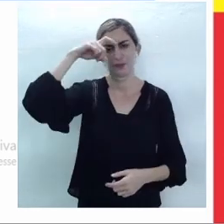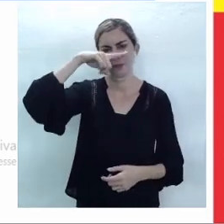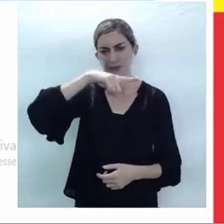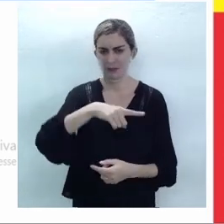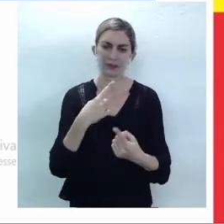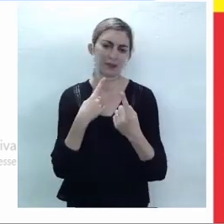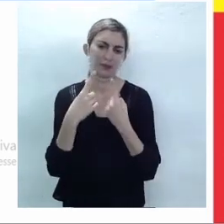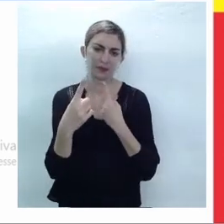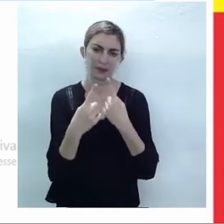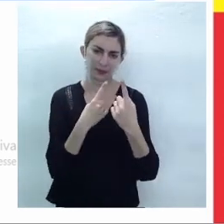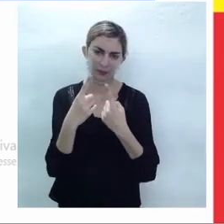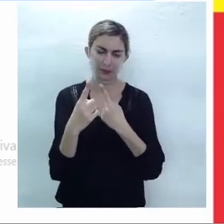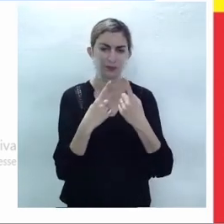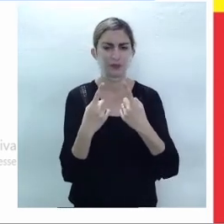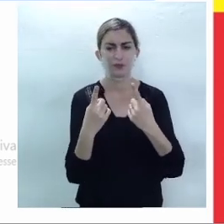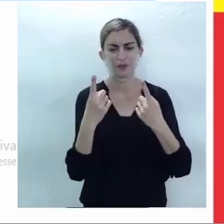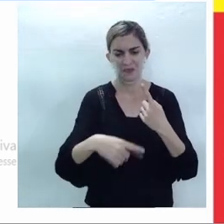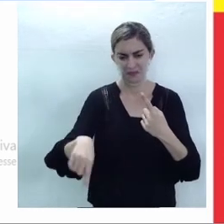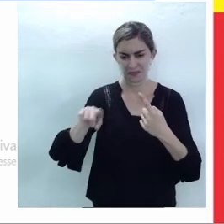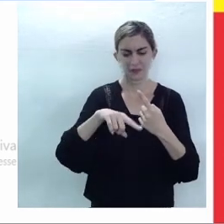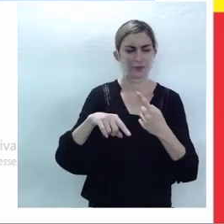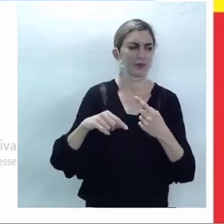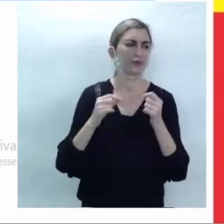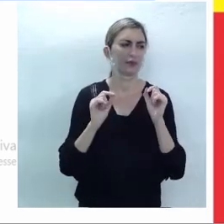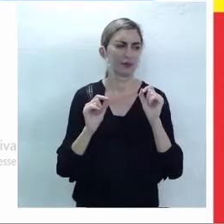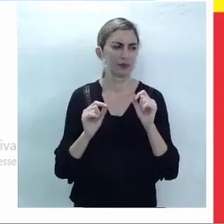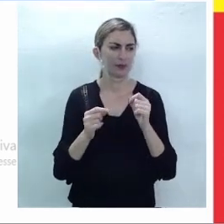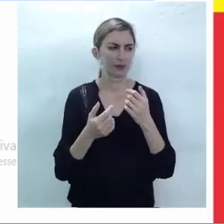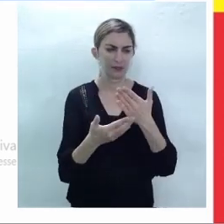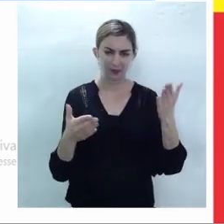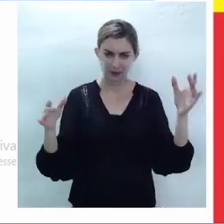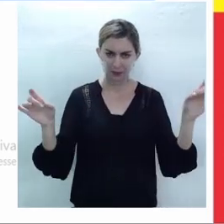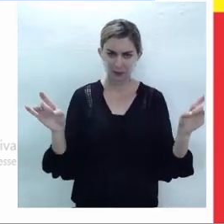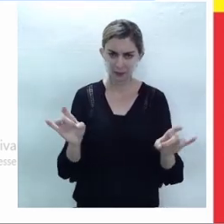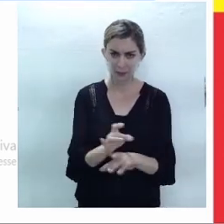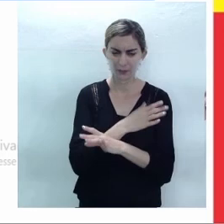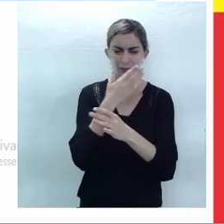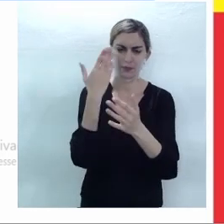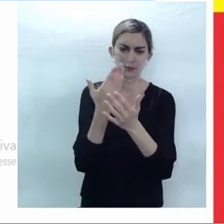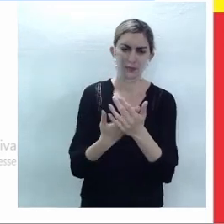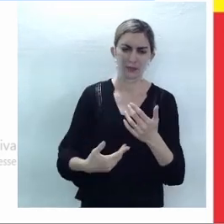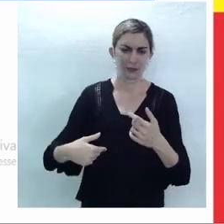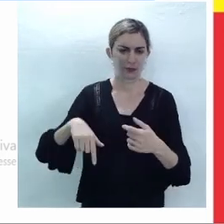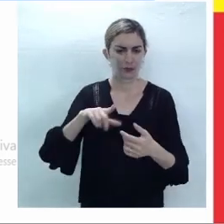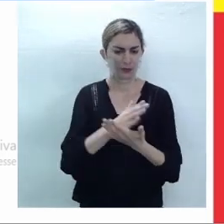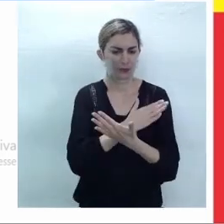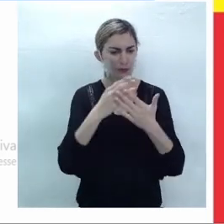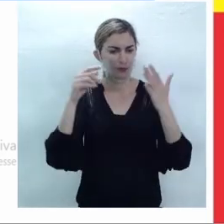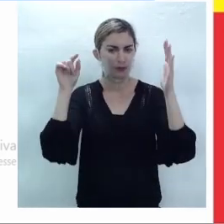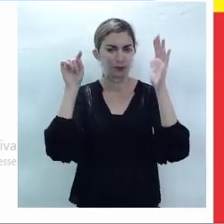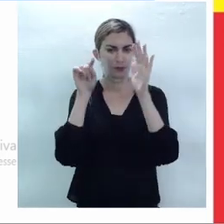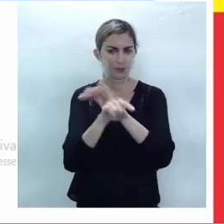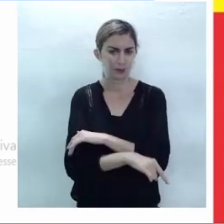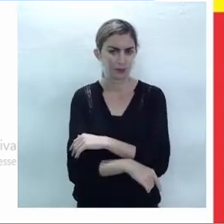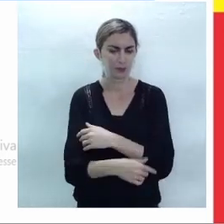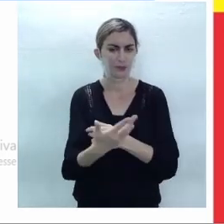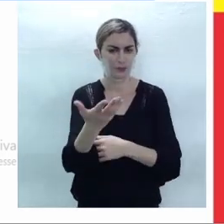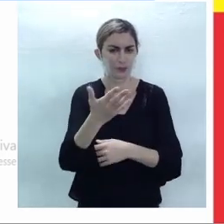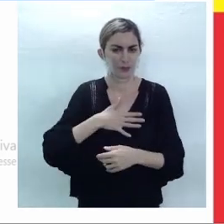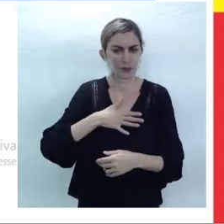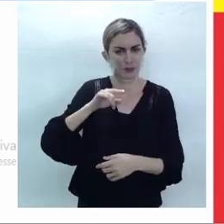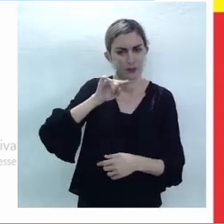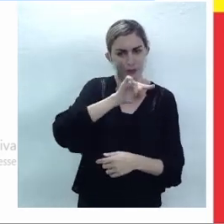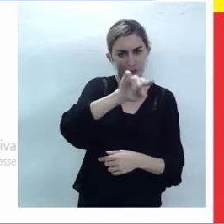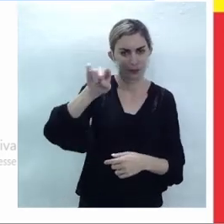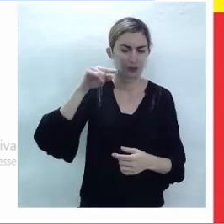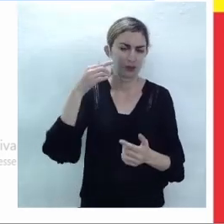dificuldade do diálogo. E nós temos a seguinte questão. Para encerrar nossa aula, nós temos algumas perguntas que eu gostaria que